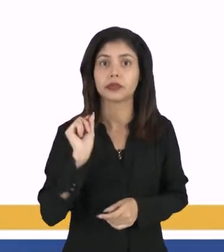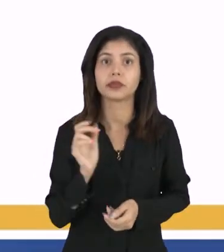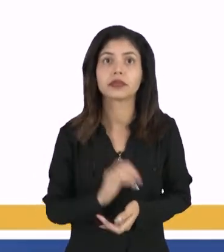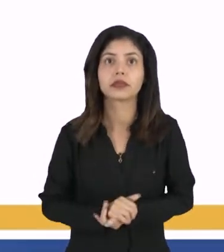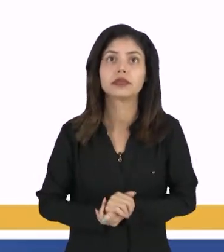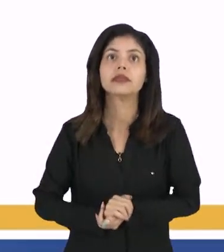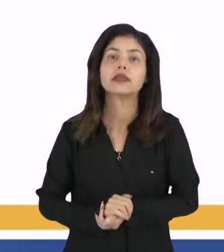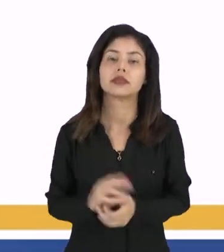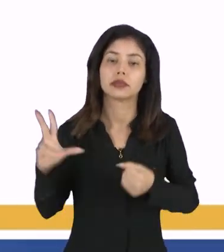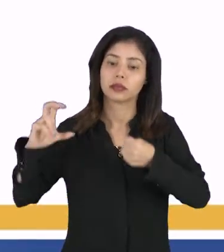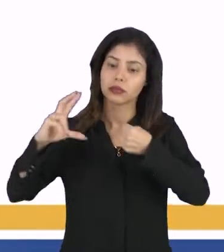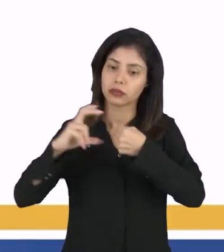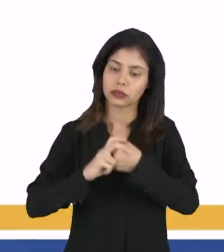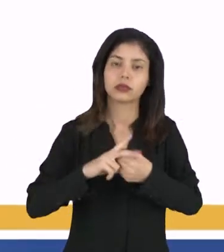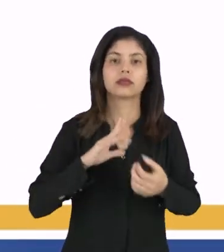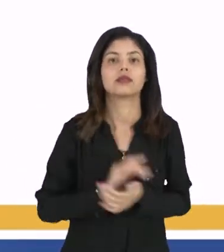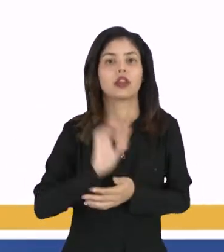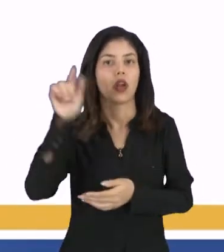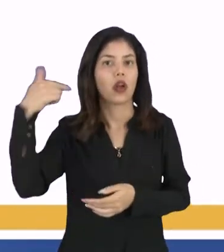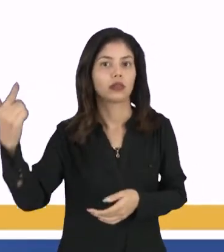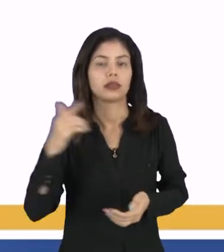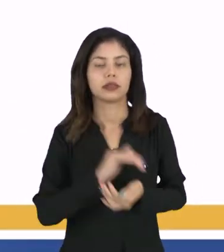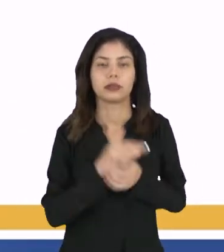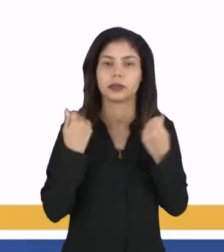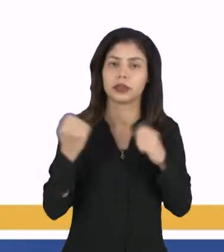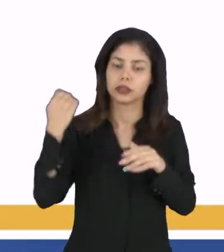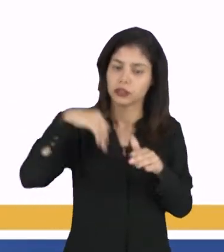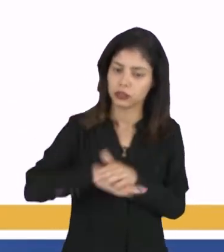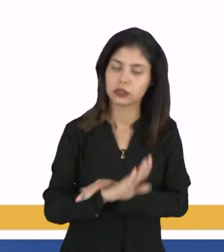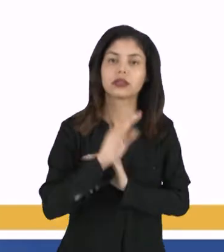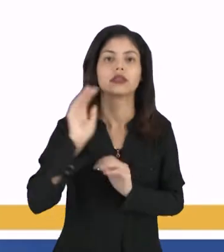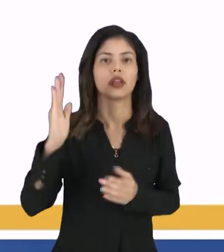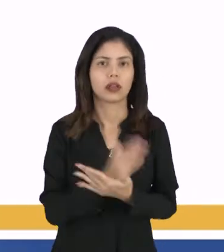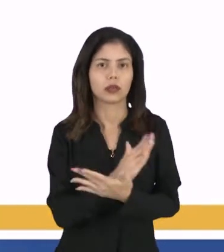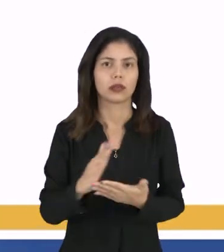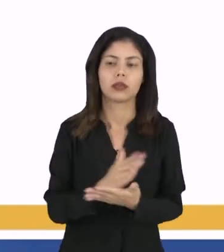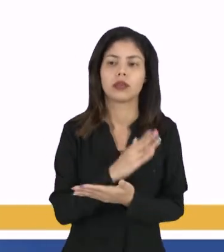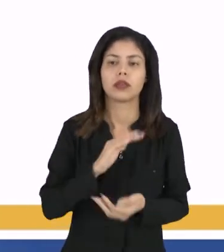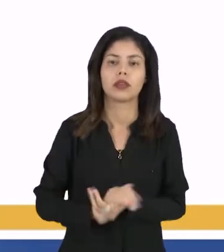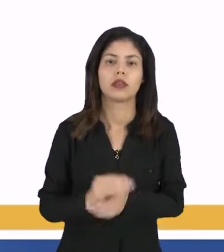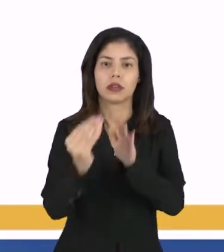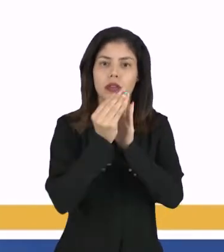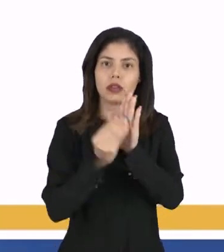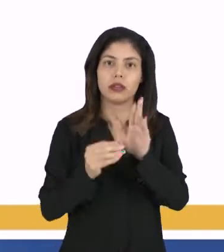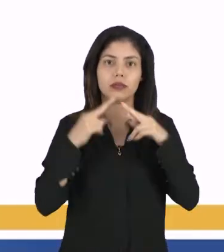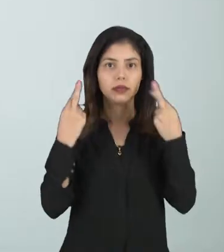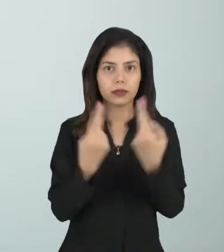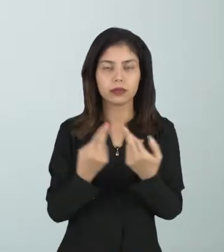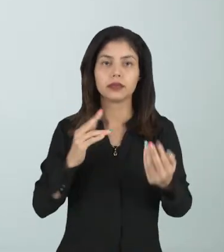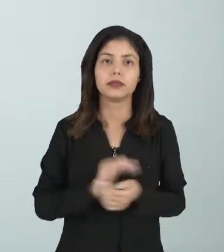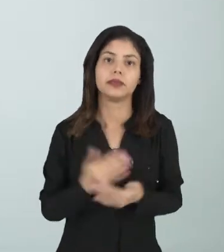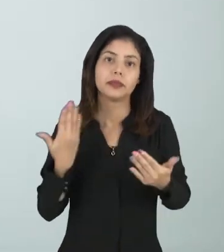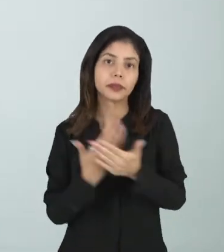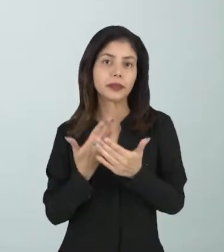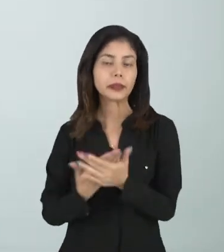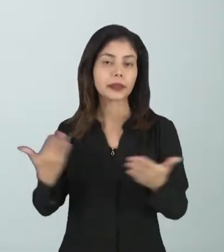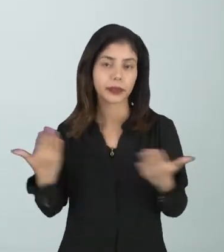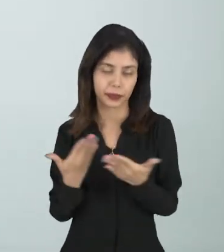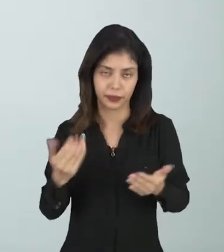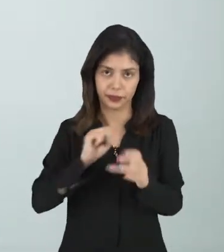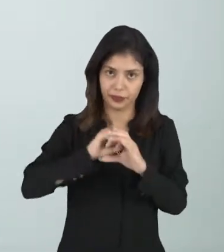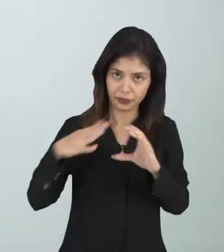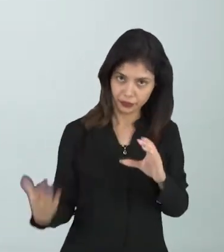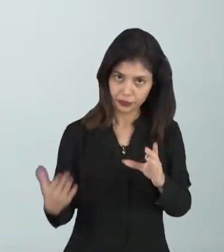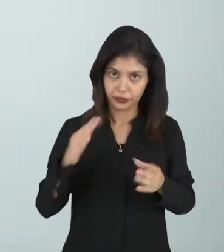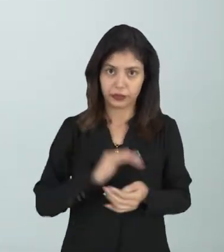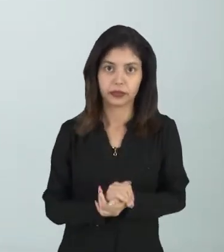tá? Mas tirando os vírus, qualquer outro organismo tem que se encaixar em algum desses reinos, tá? E na aula de hoje nós vamos